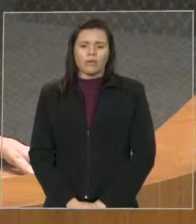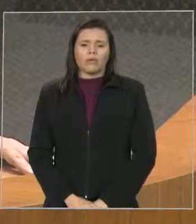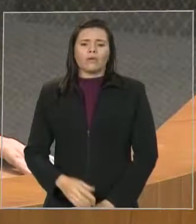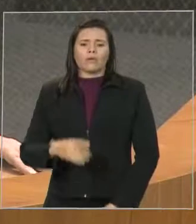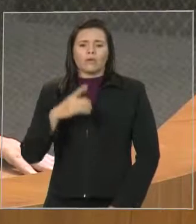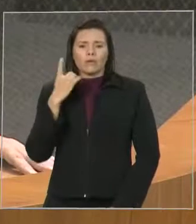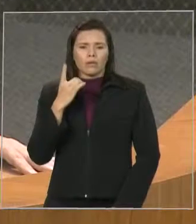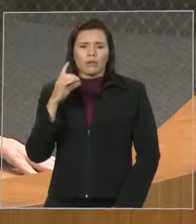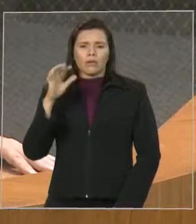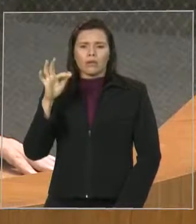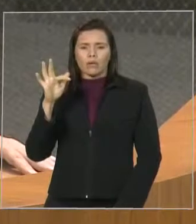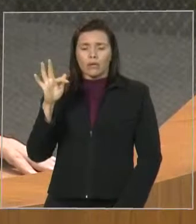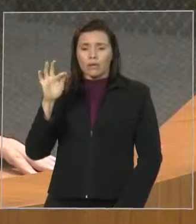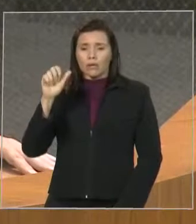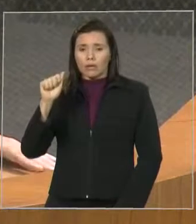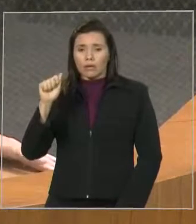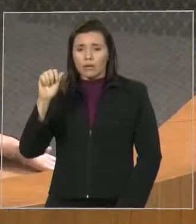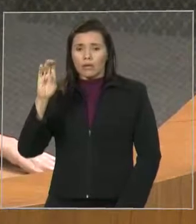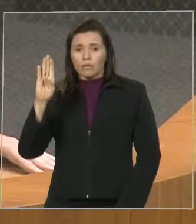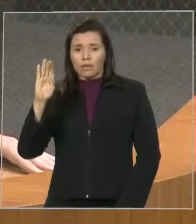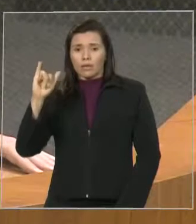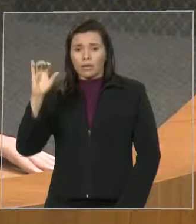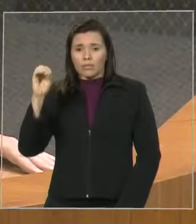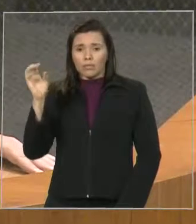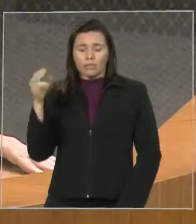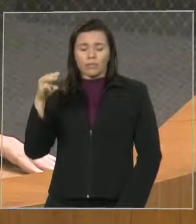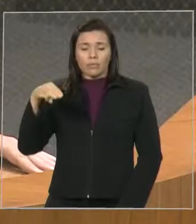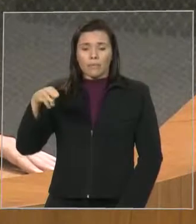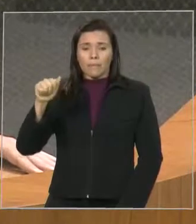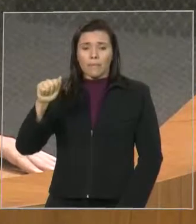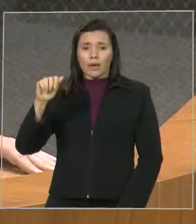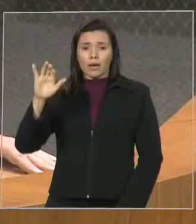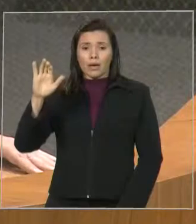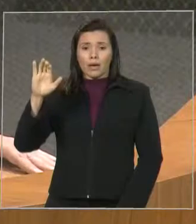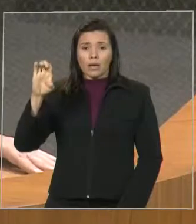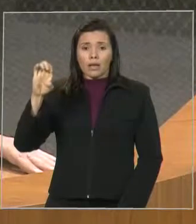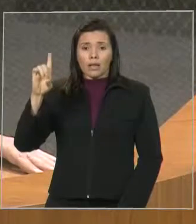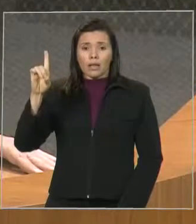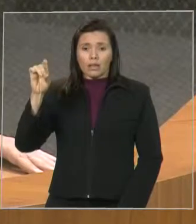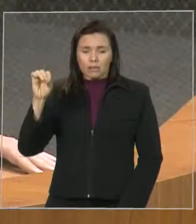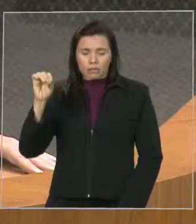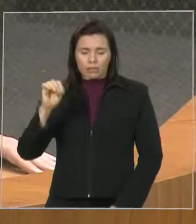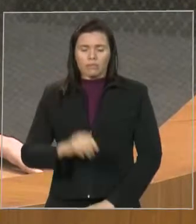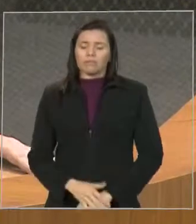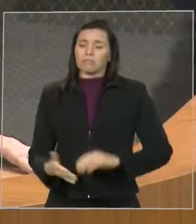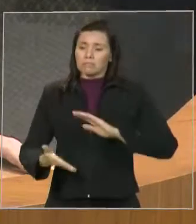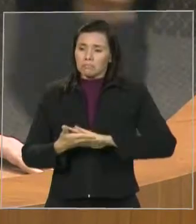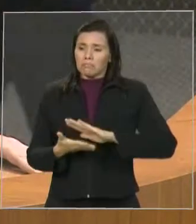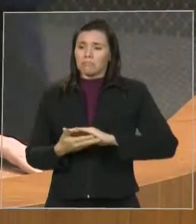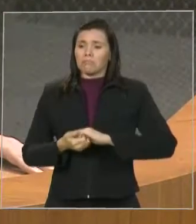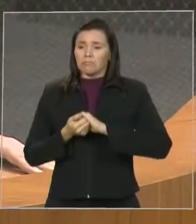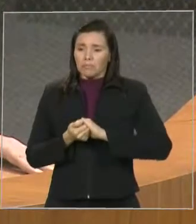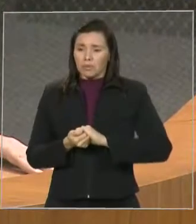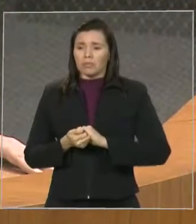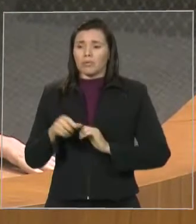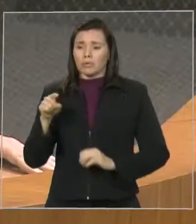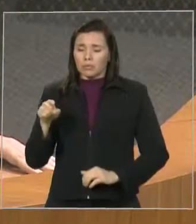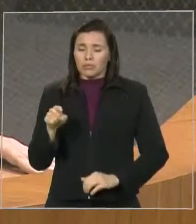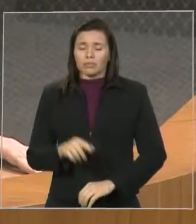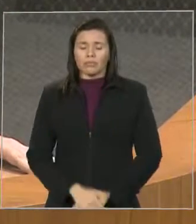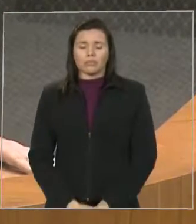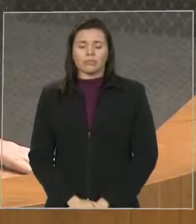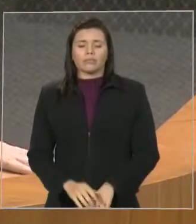posto, importante, mais importante ainda. E também, senhor presidente,